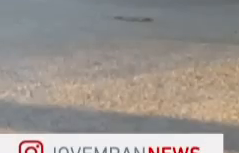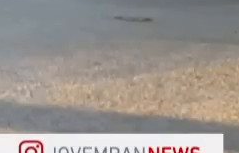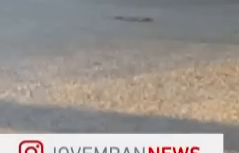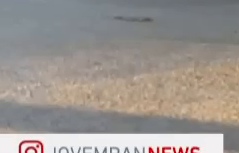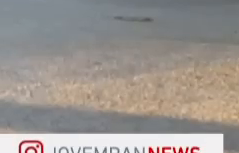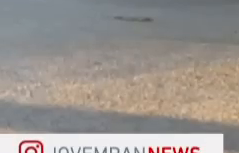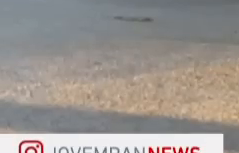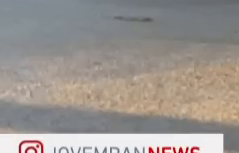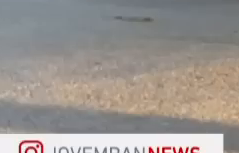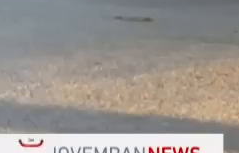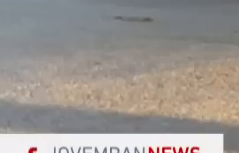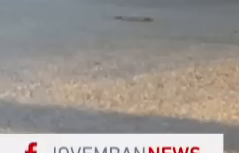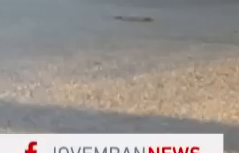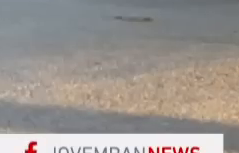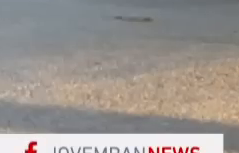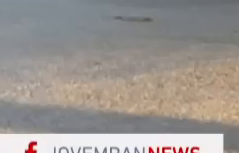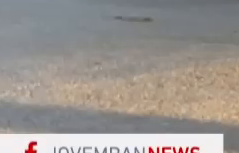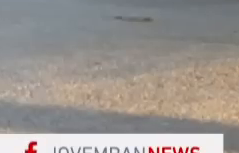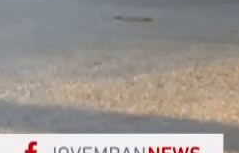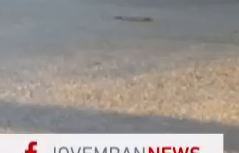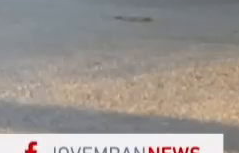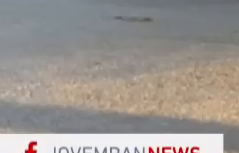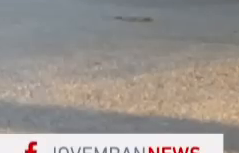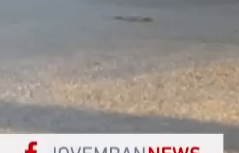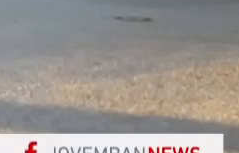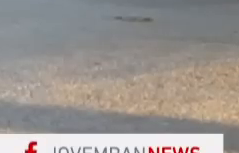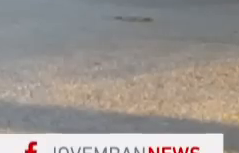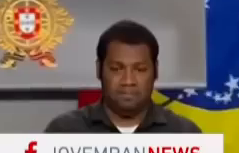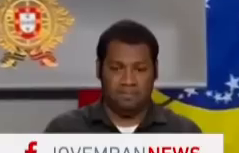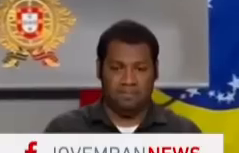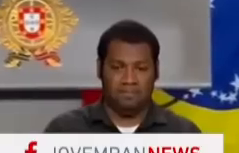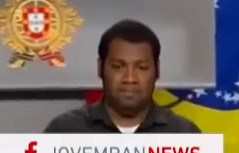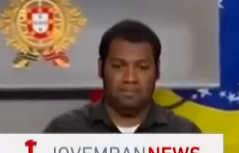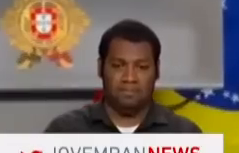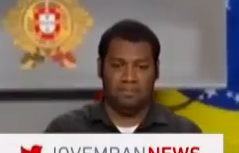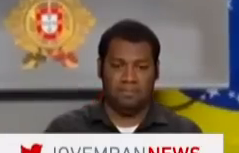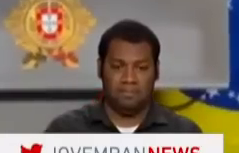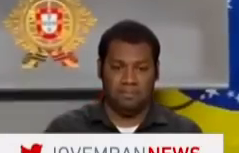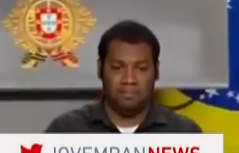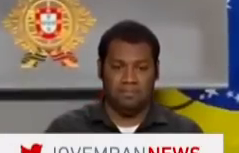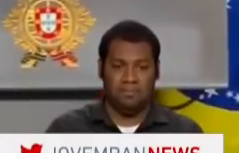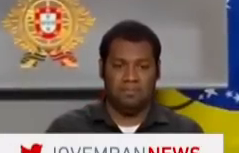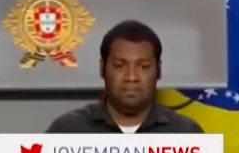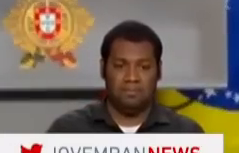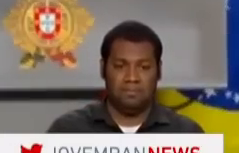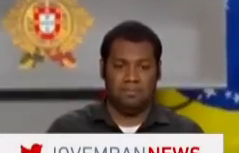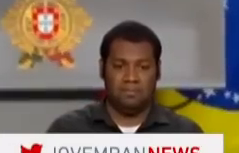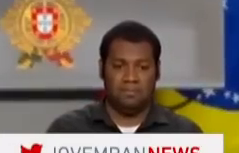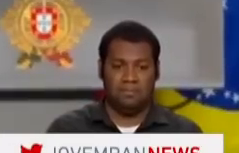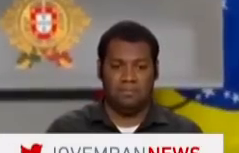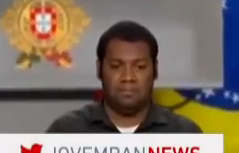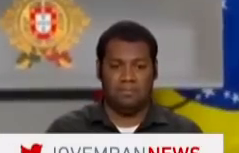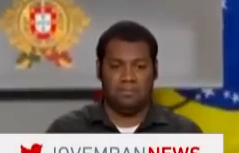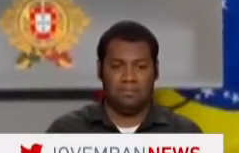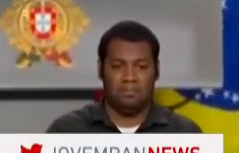é incrementar as relações bilaterais com os portugueses, mas também fazer dessa viagem uma propaganda para o maior